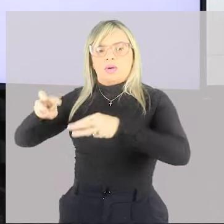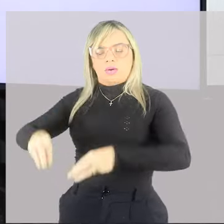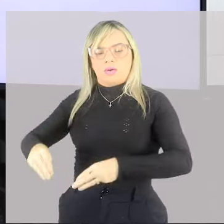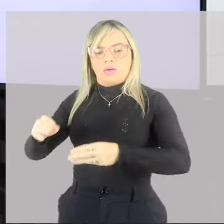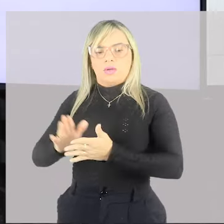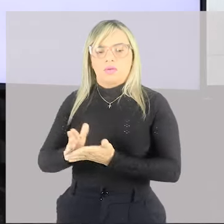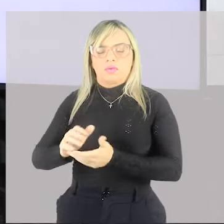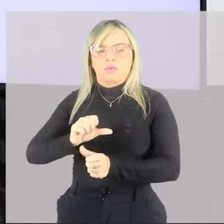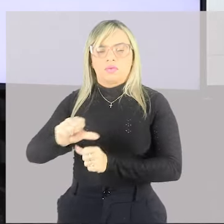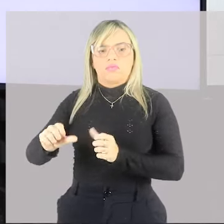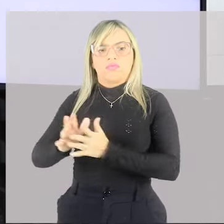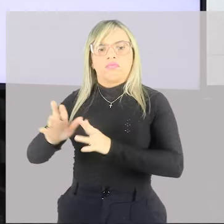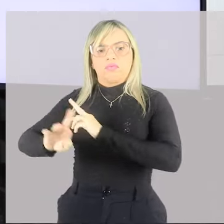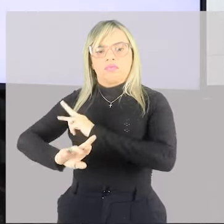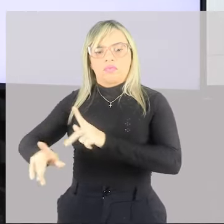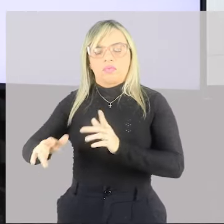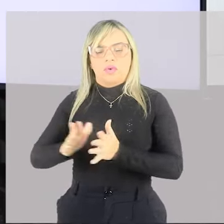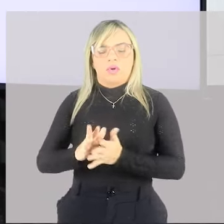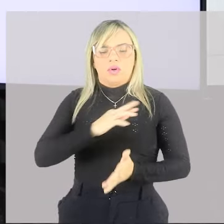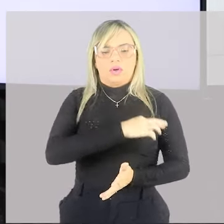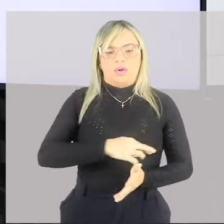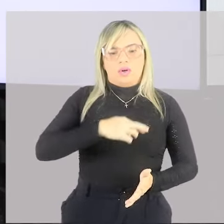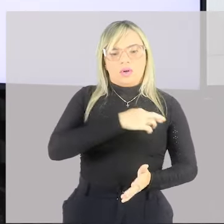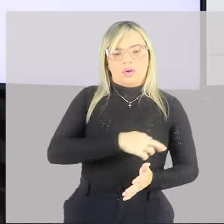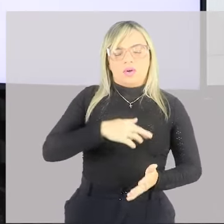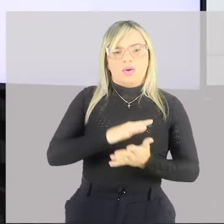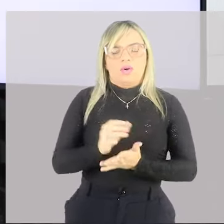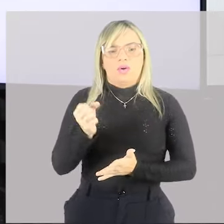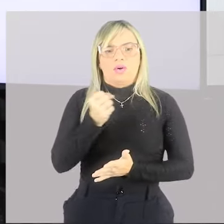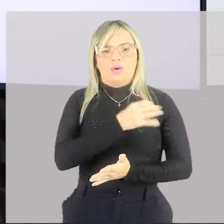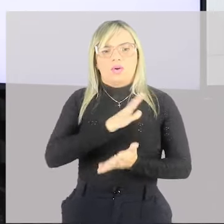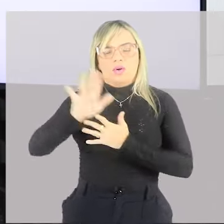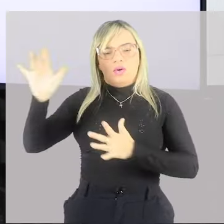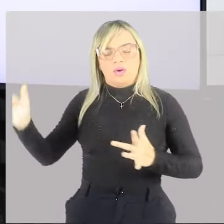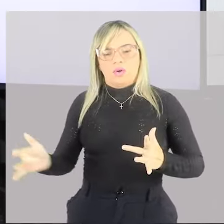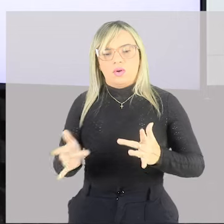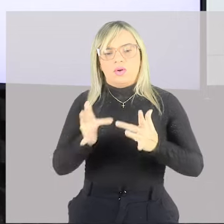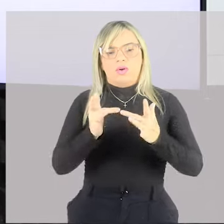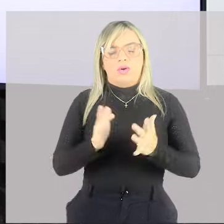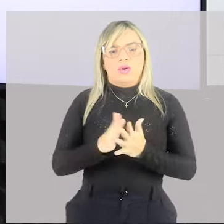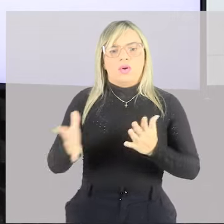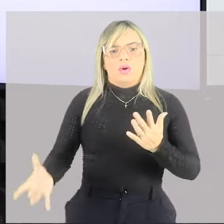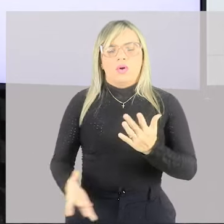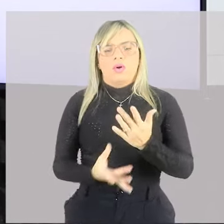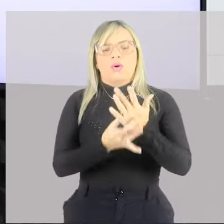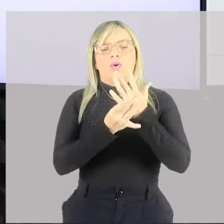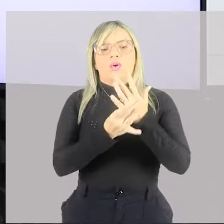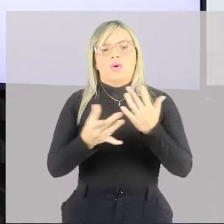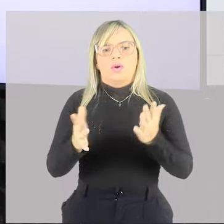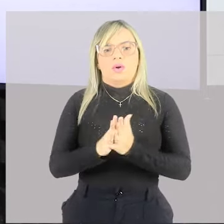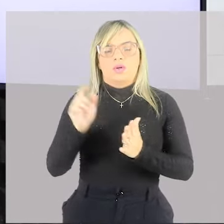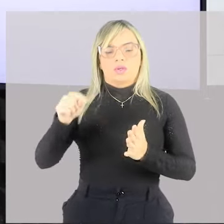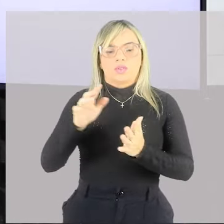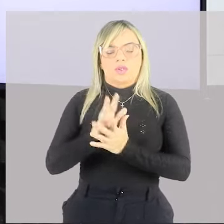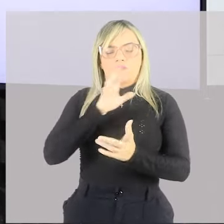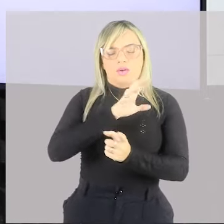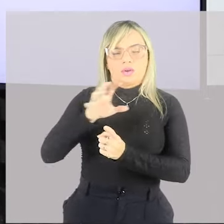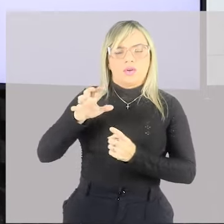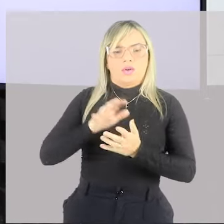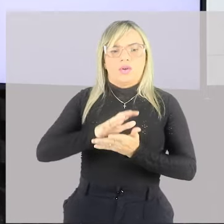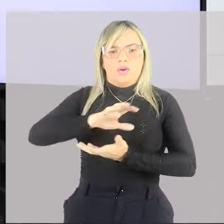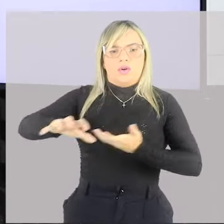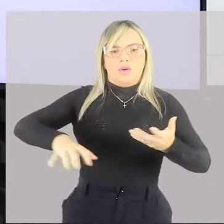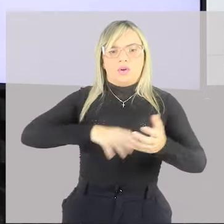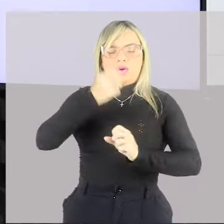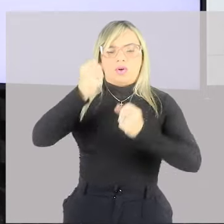aí vem vamos pro romantismo do Romantismo pro Realismo que já é o reflexo da Revolução Industrial aí partimos paraas inovações que é